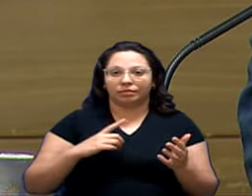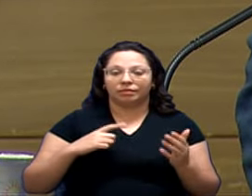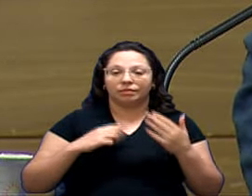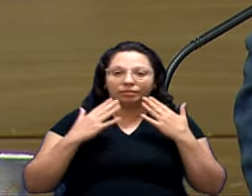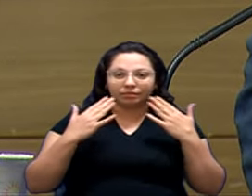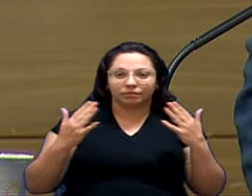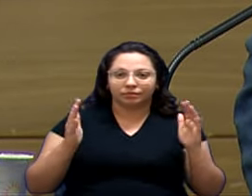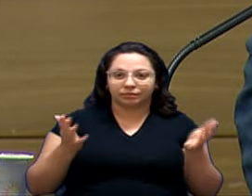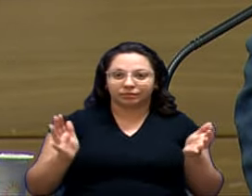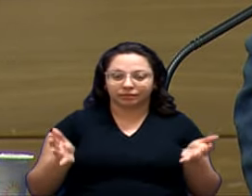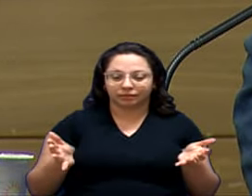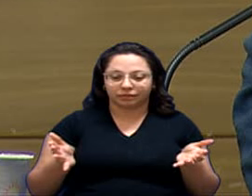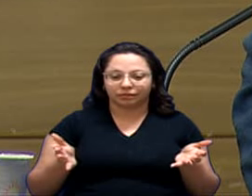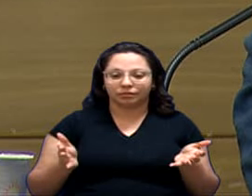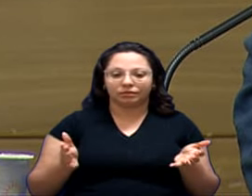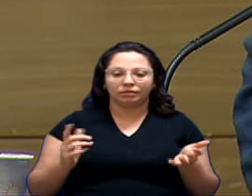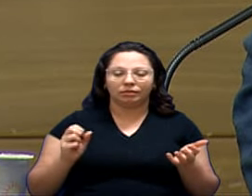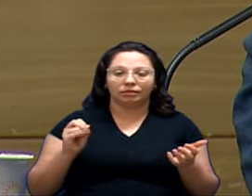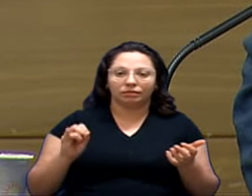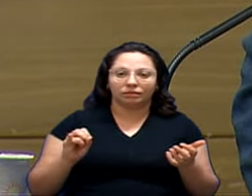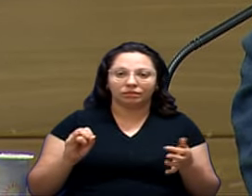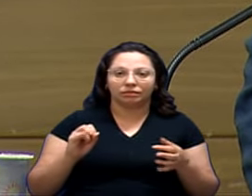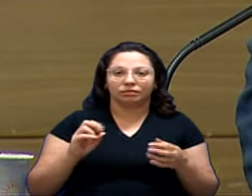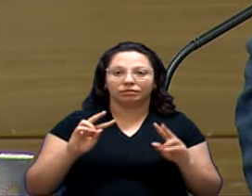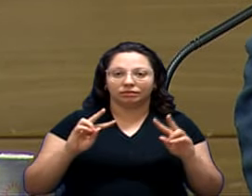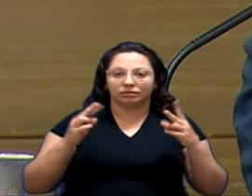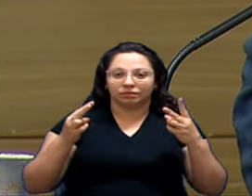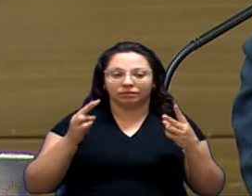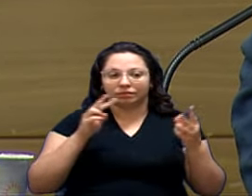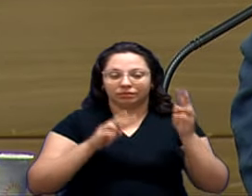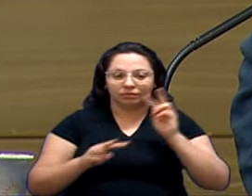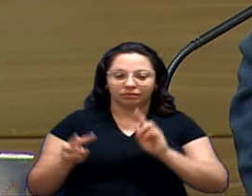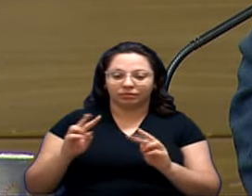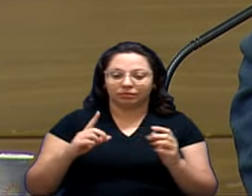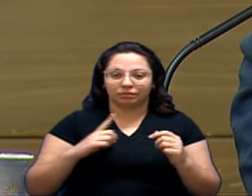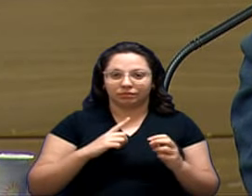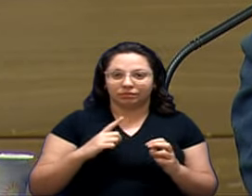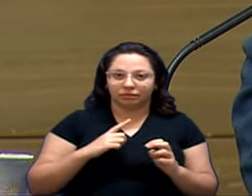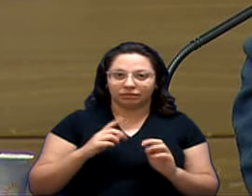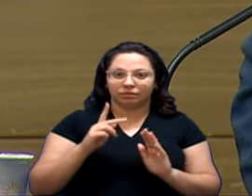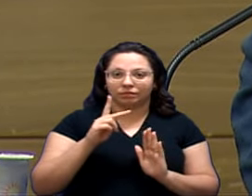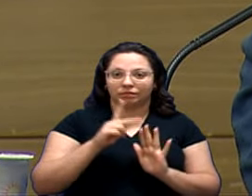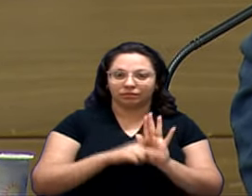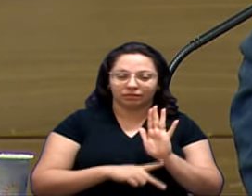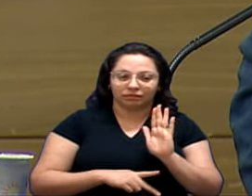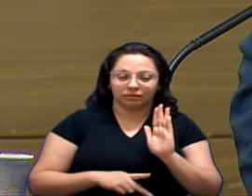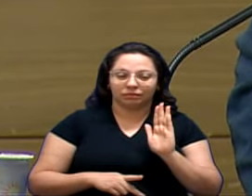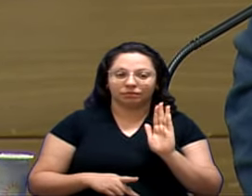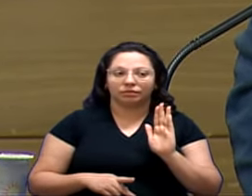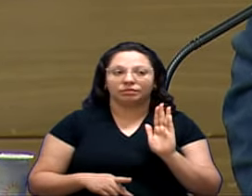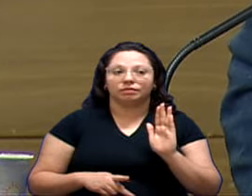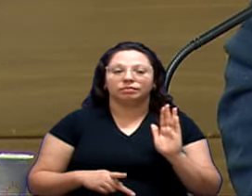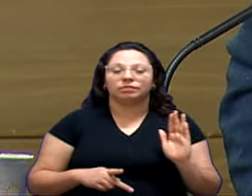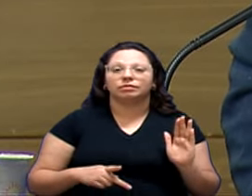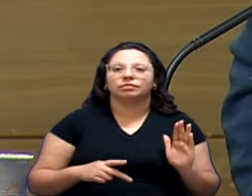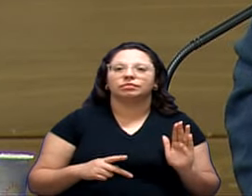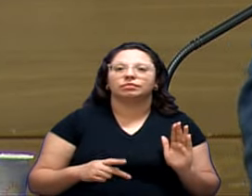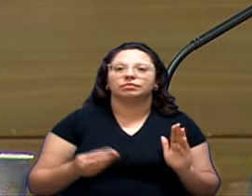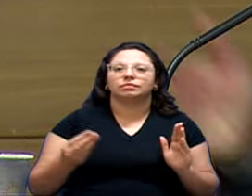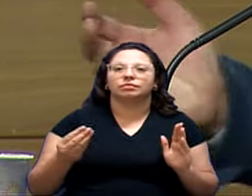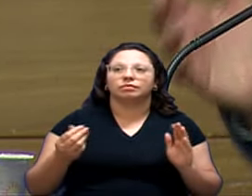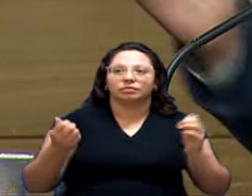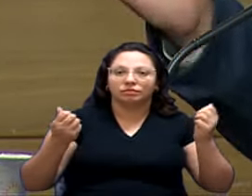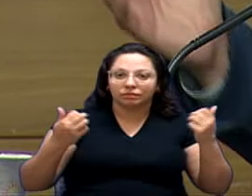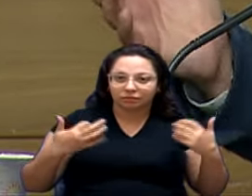link tem o mapa vigente e tem a proposta eh que nós estamos trazendo paraa discussão